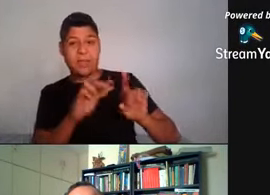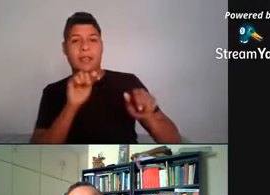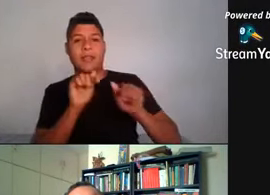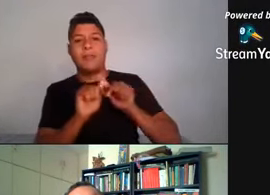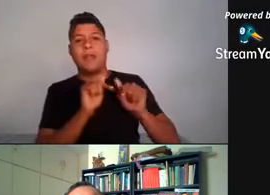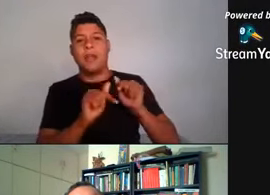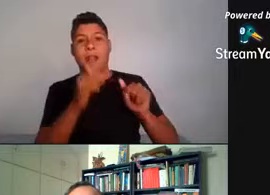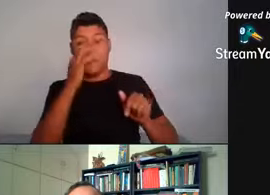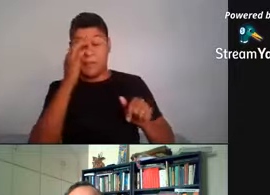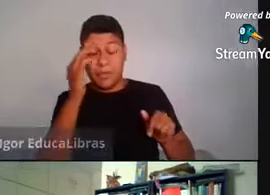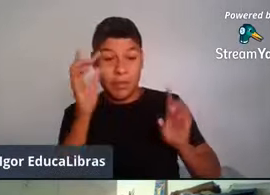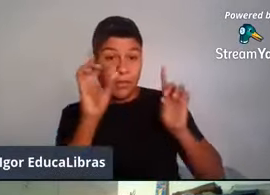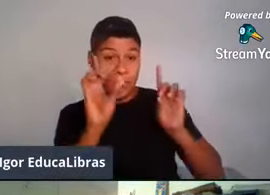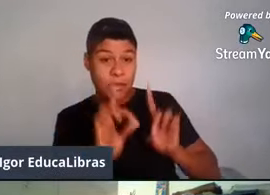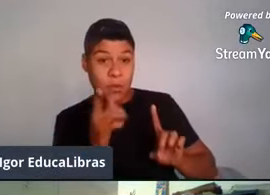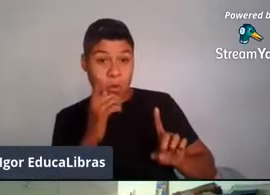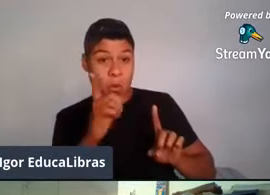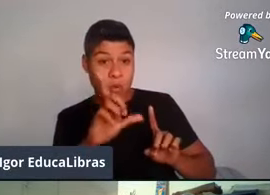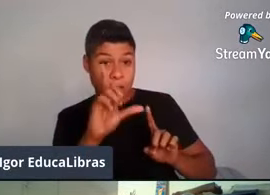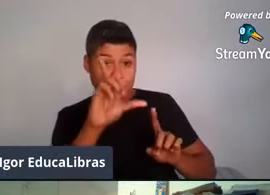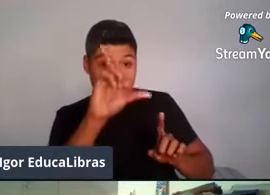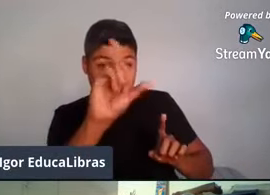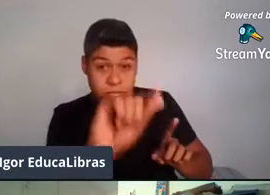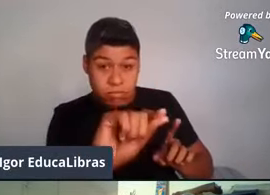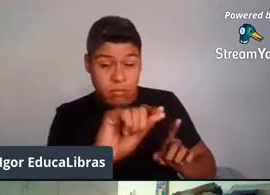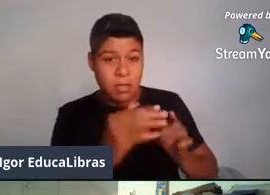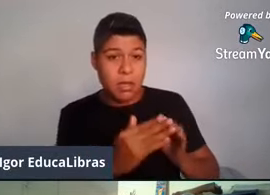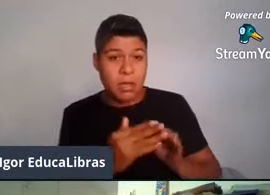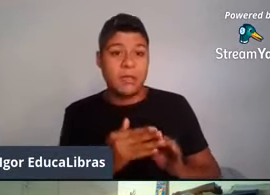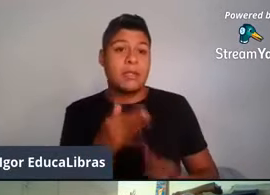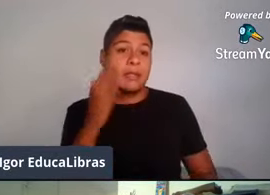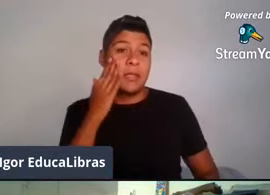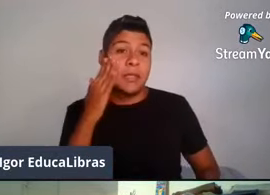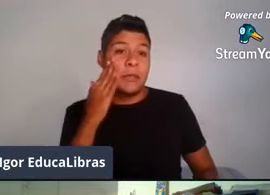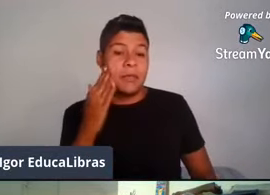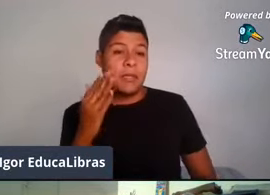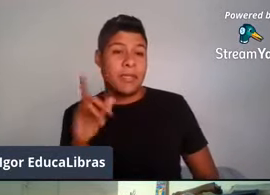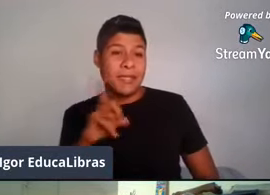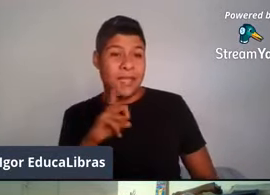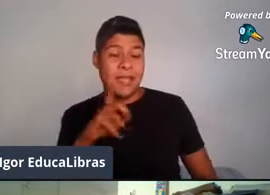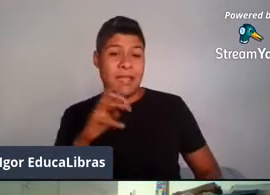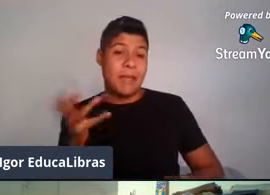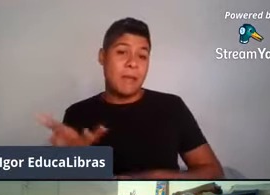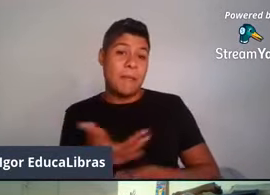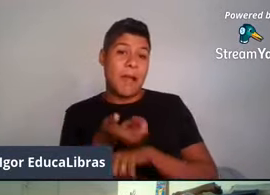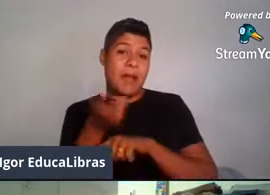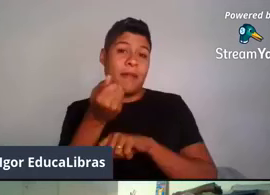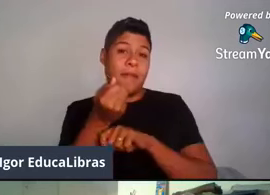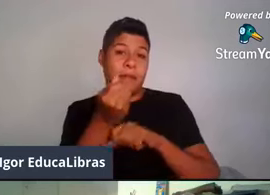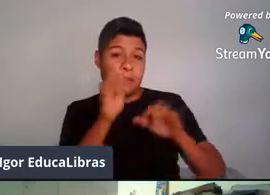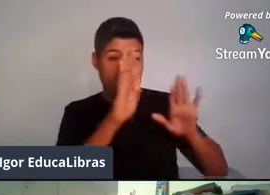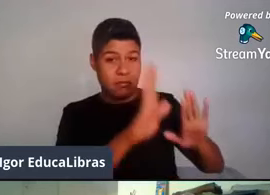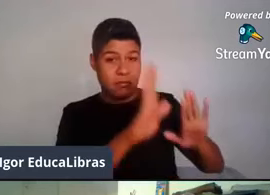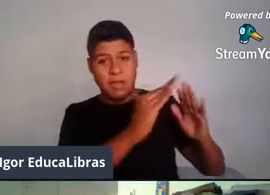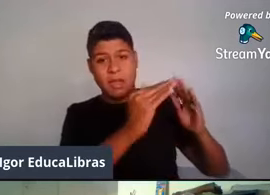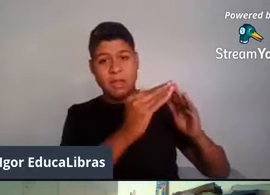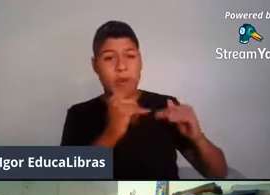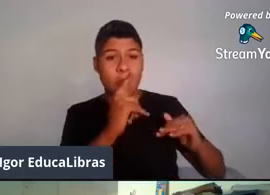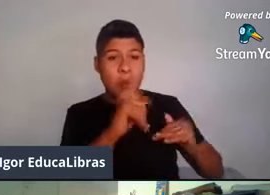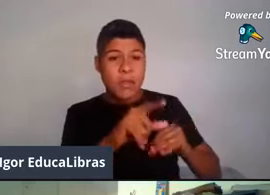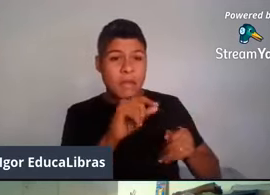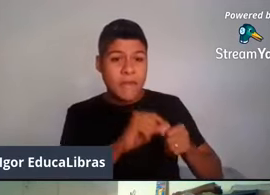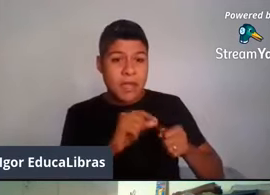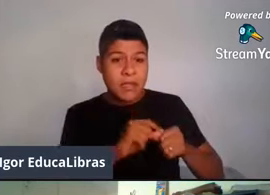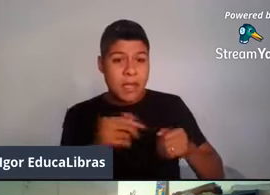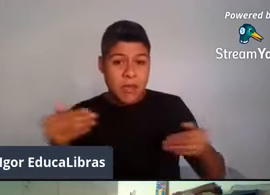deficiência que não conseguem sair de casa por vários motivos. Você tem talentos enormes que estão lá presos em casa e não conseguem fazer parte da